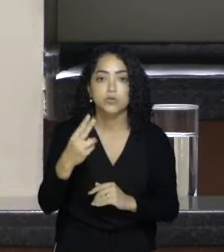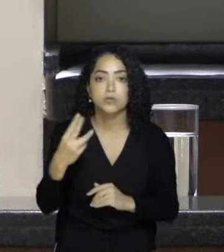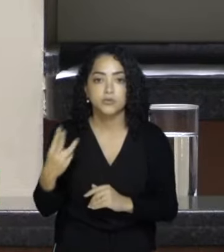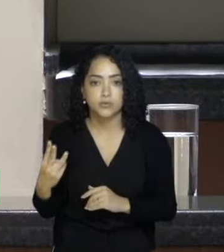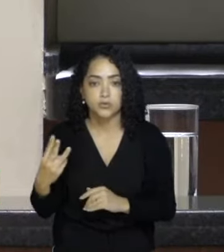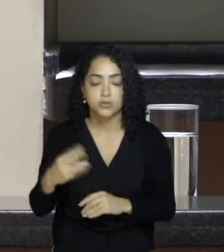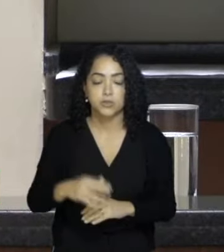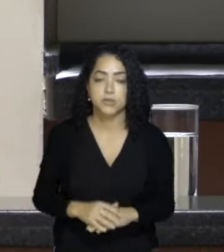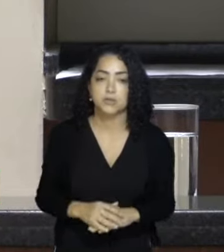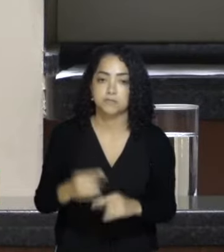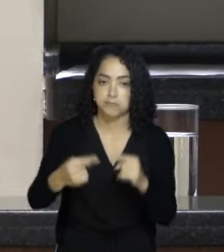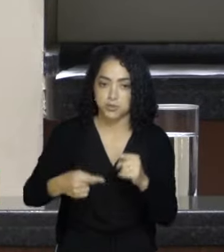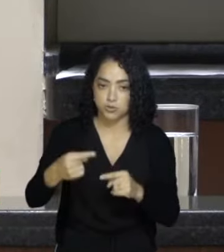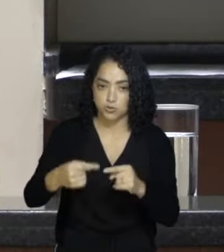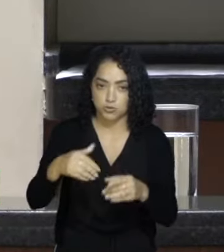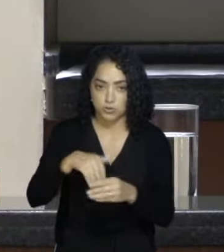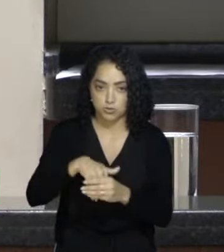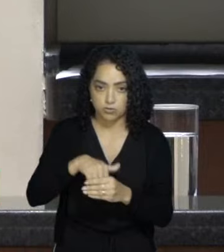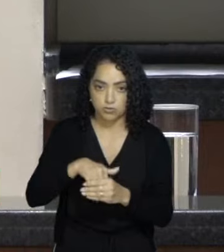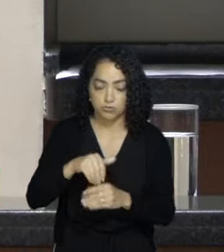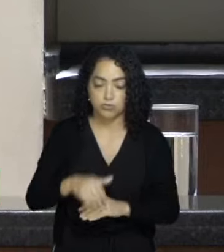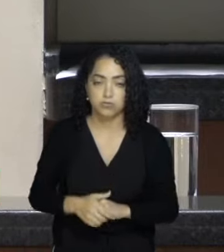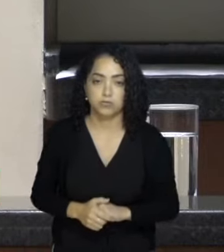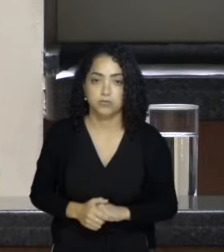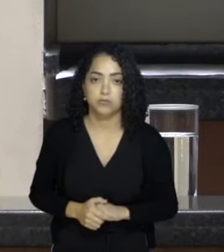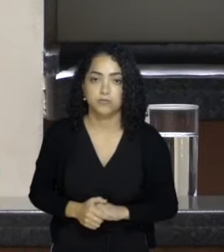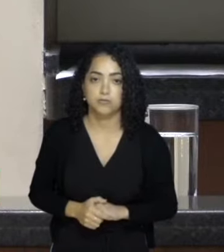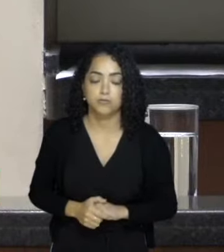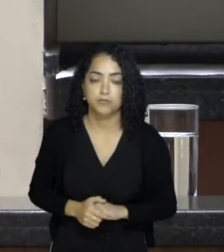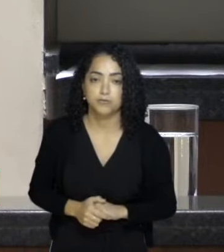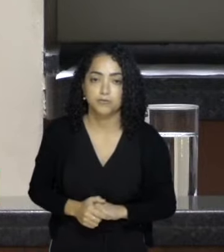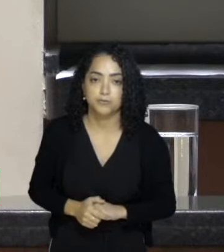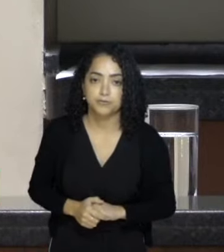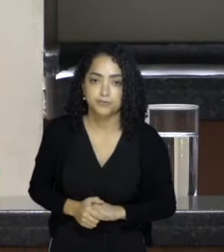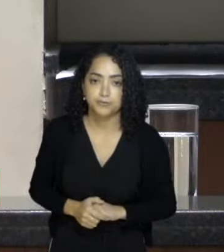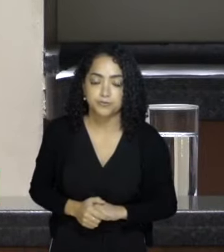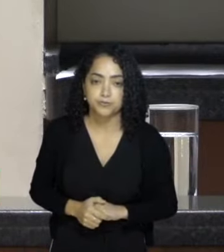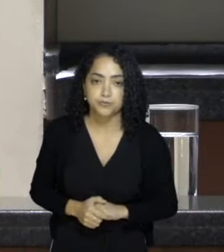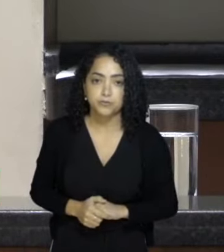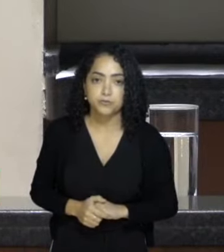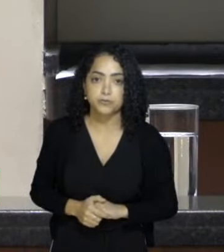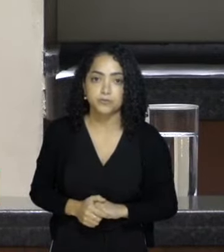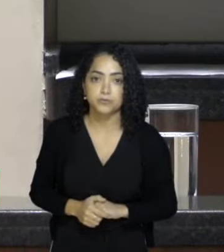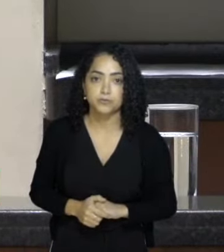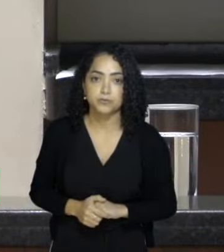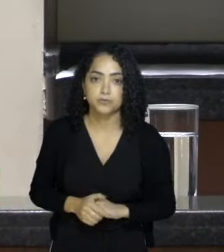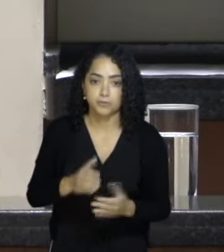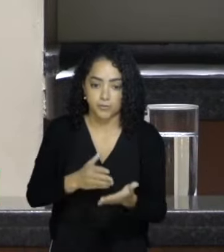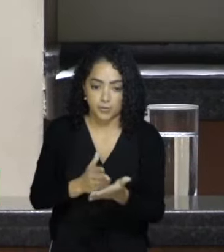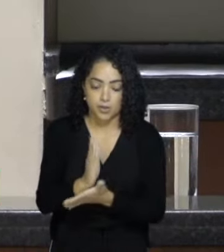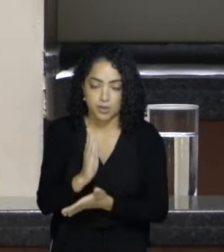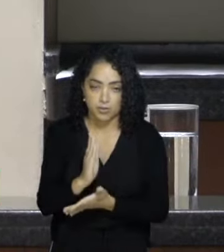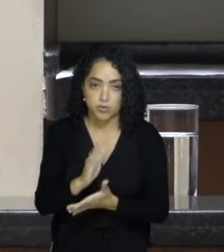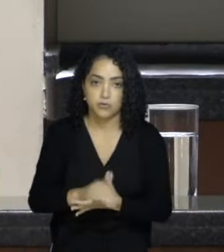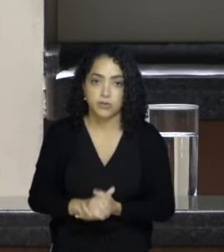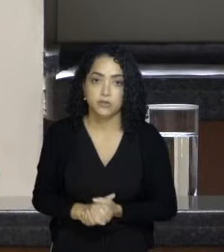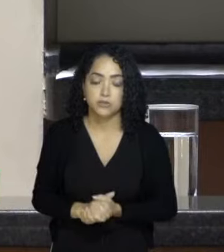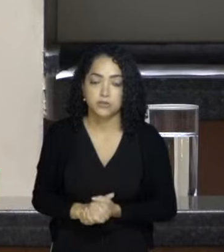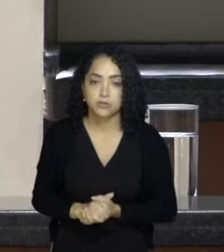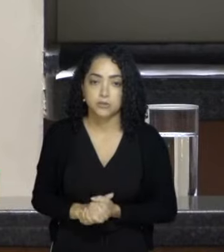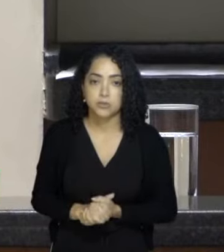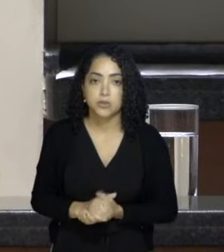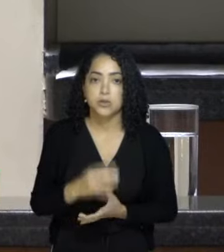discussão. Não havendo quem queira discutir, em votação. Deputados que aprovam, permaneçam como se encontram. Aprovado por unanimidade.